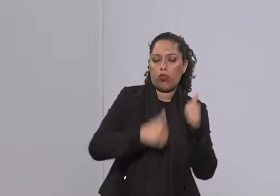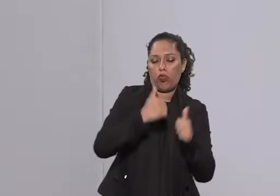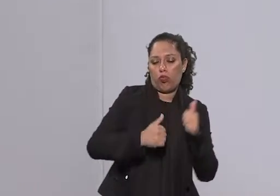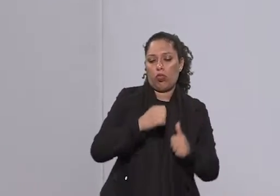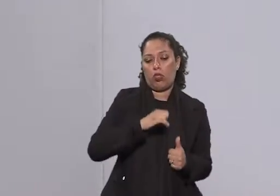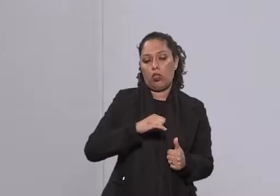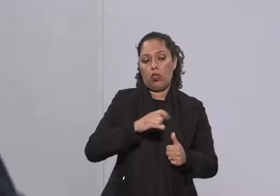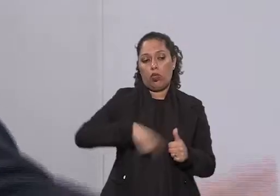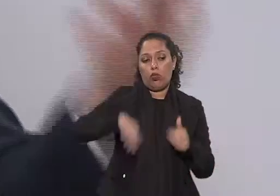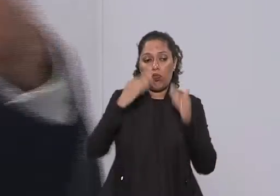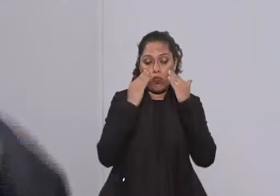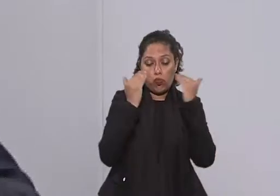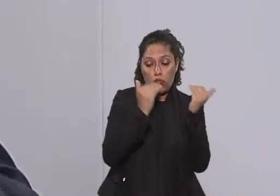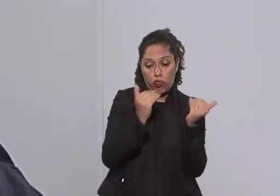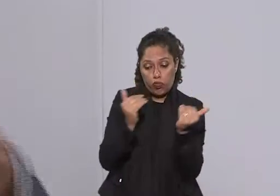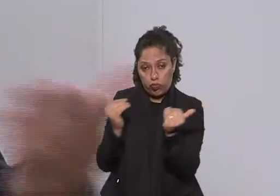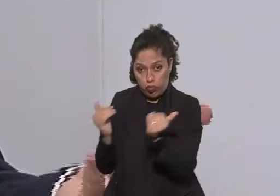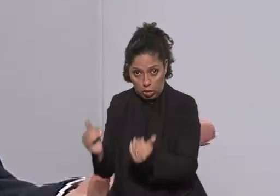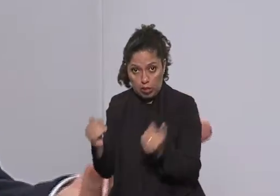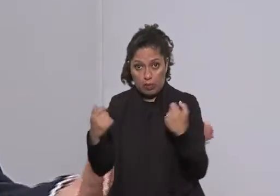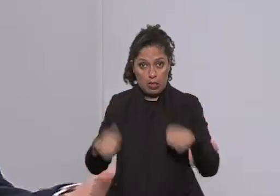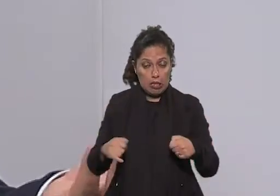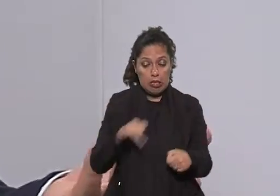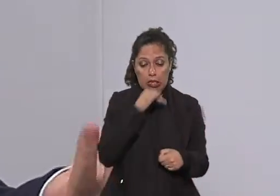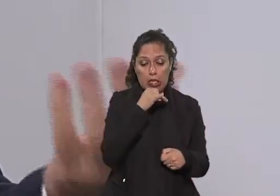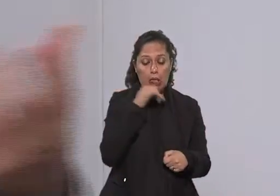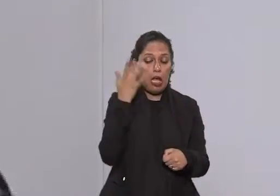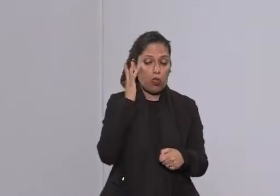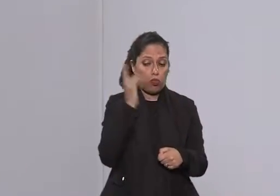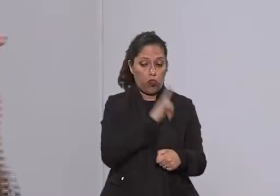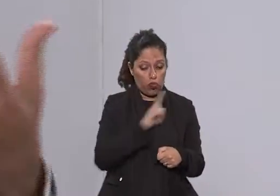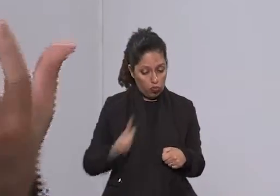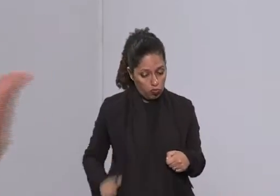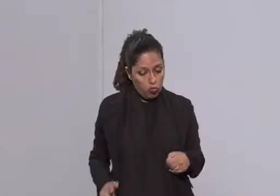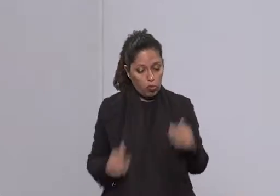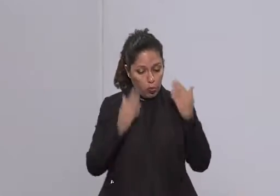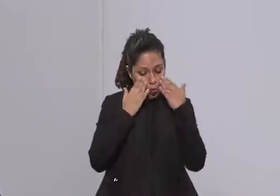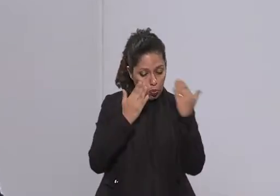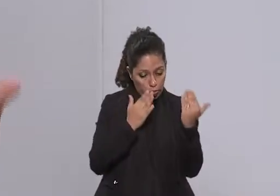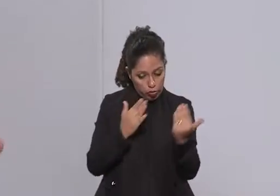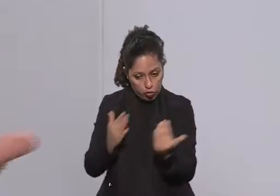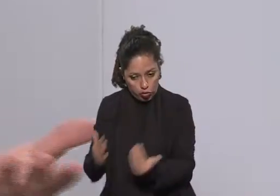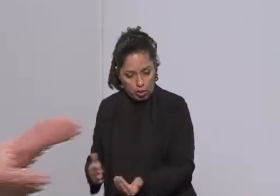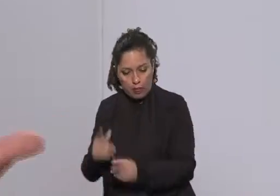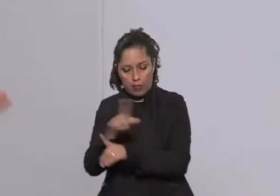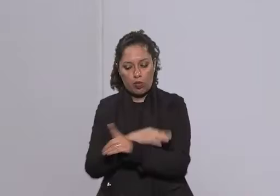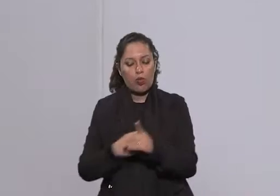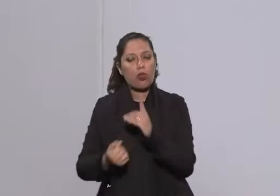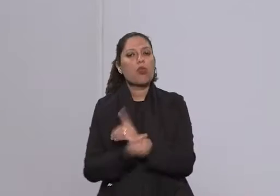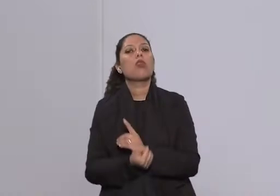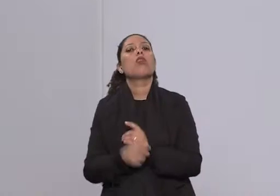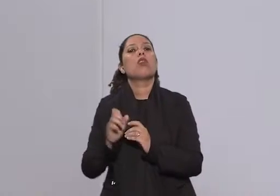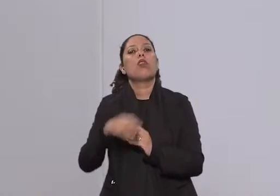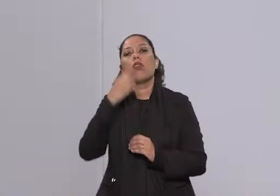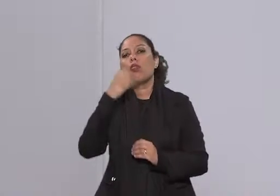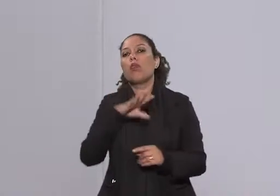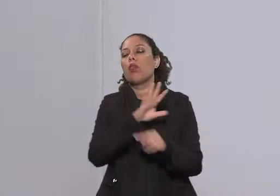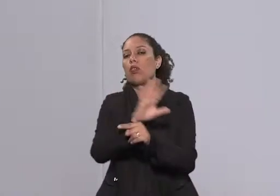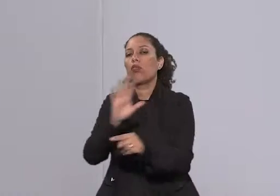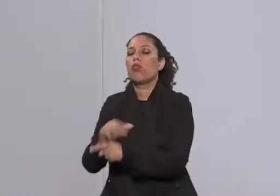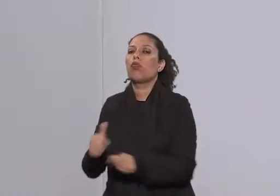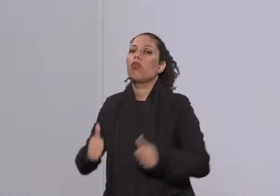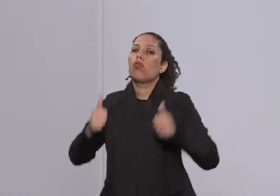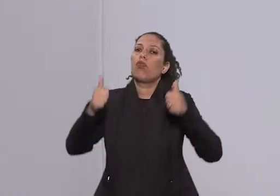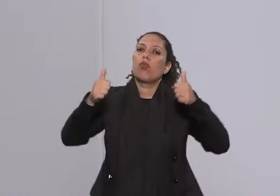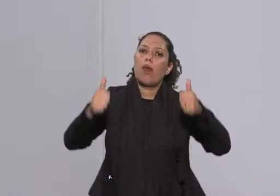essa conscientização e repita o poder público tem papel importante nessa conscientização acho que a gente pode ter um ambiente mais favorável